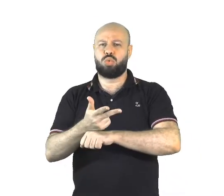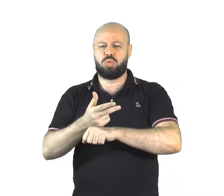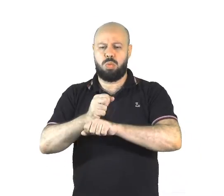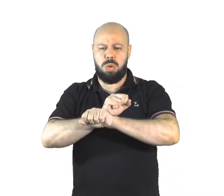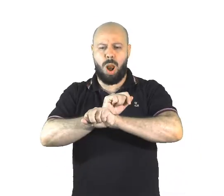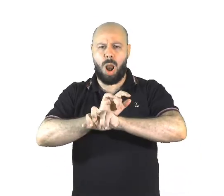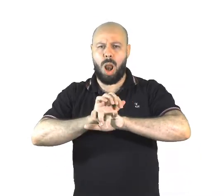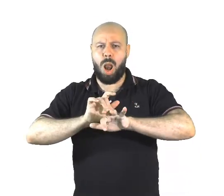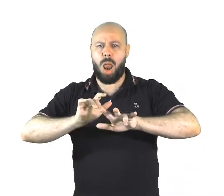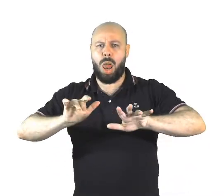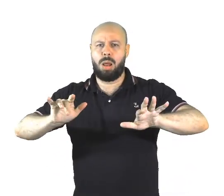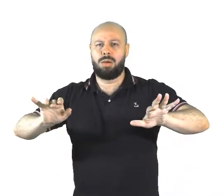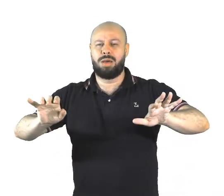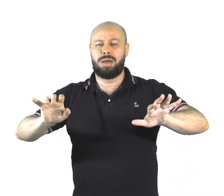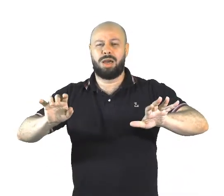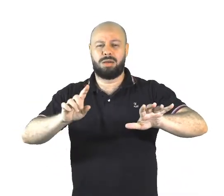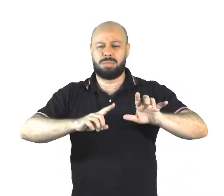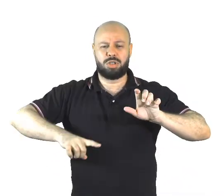causou comoção.